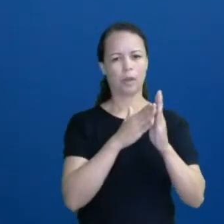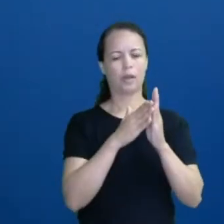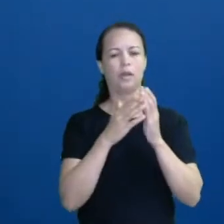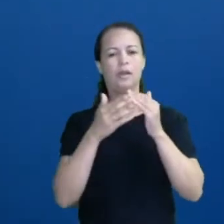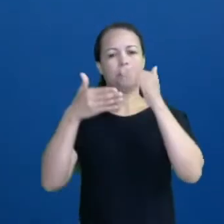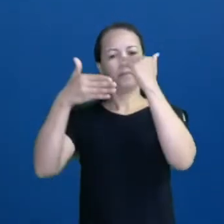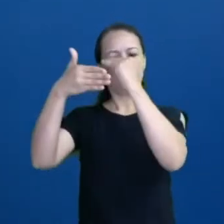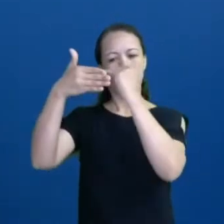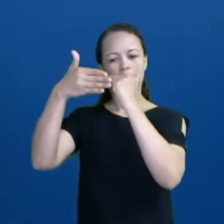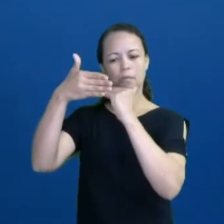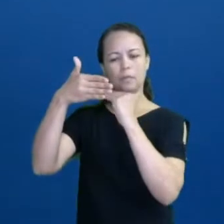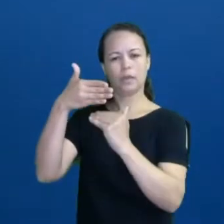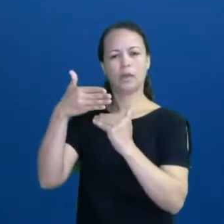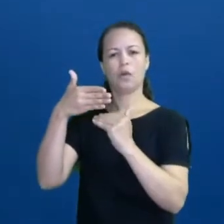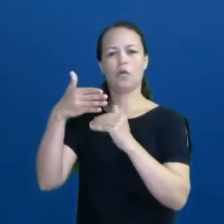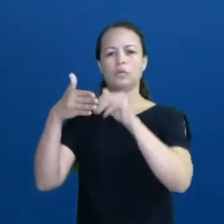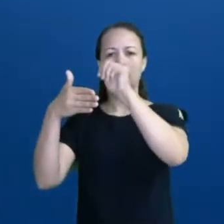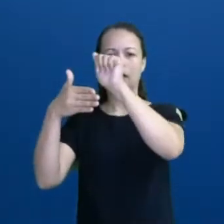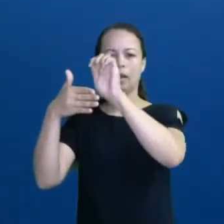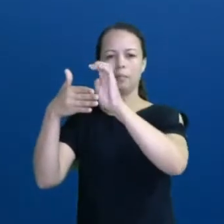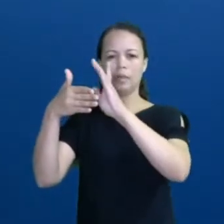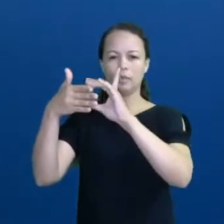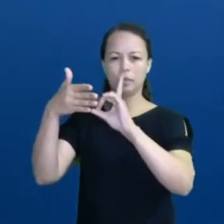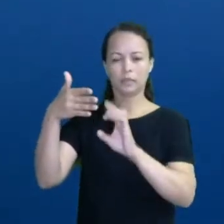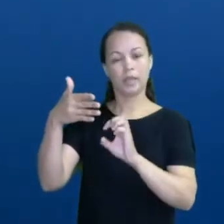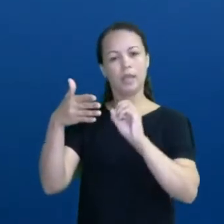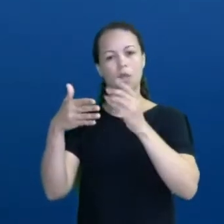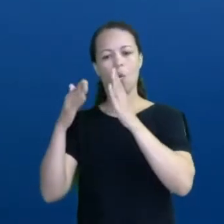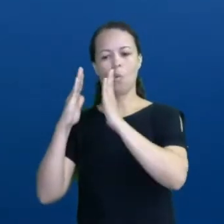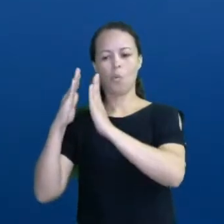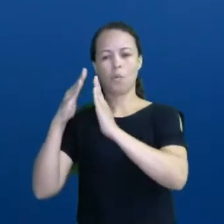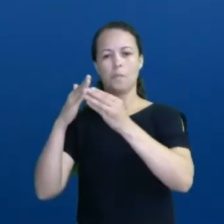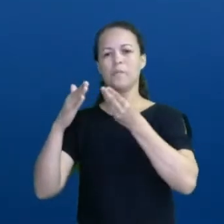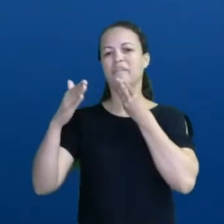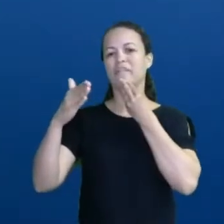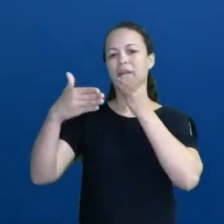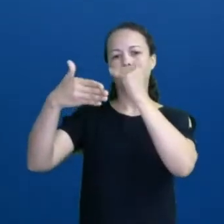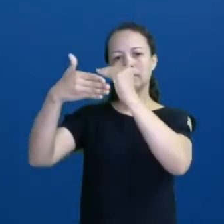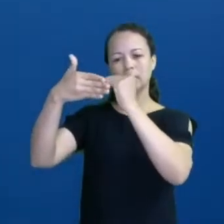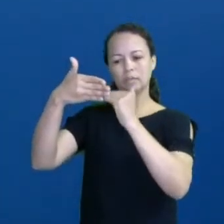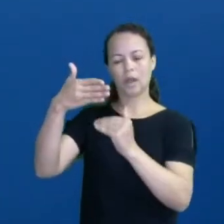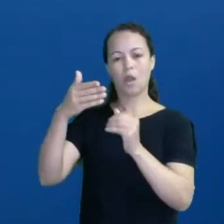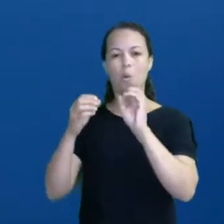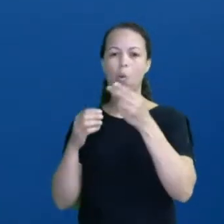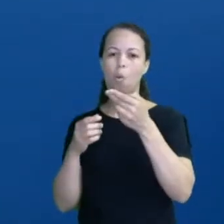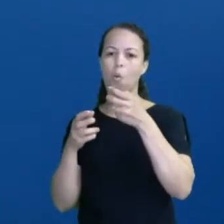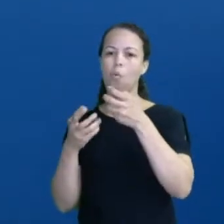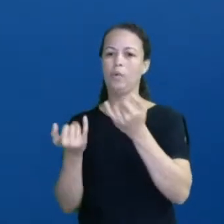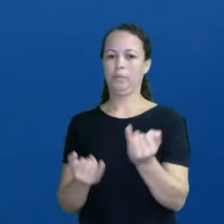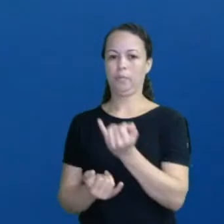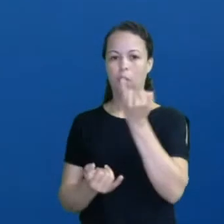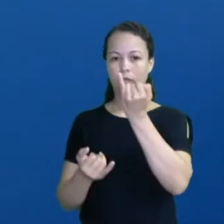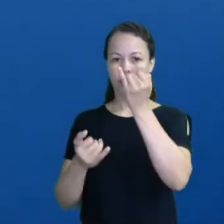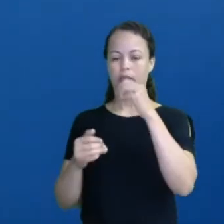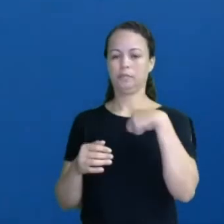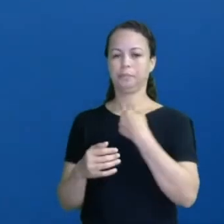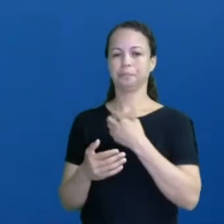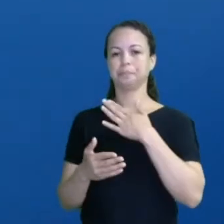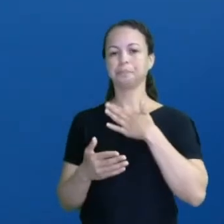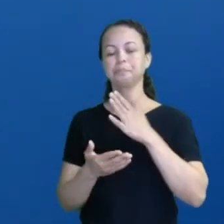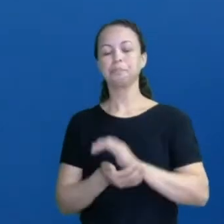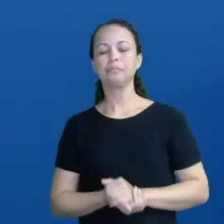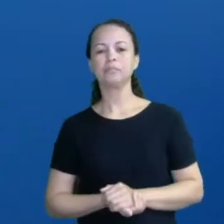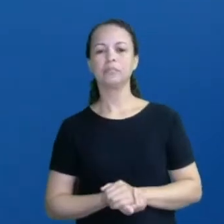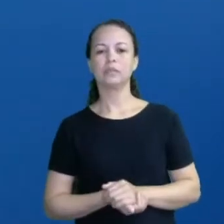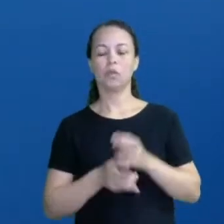seguir a ordem alfabética, se é seguir a ordem de preferência ou a ordem de importância. Observe essa lista aqui